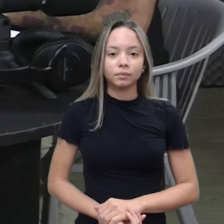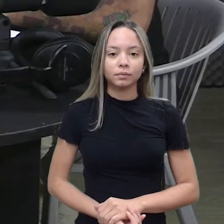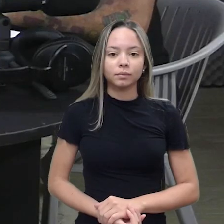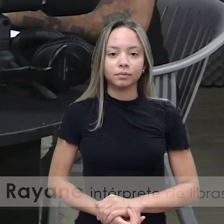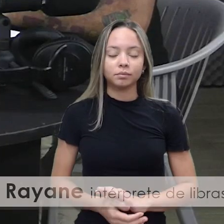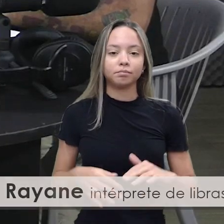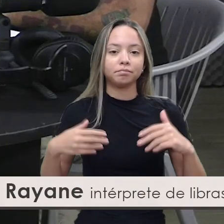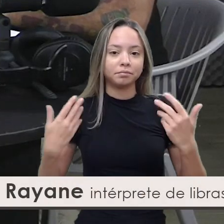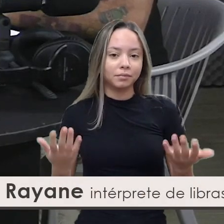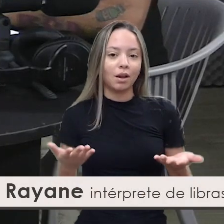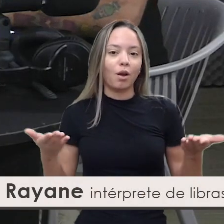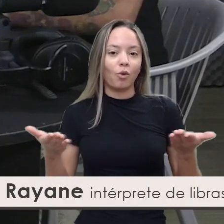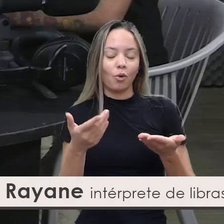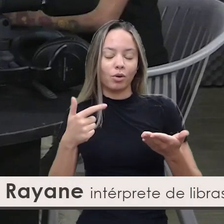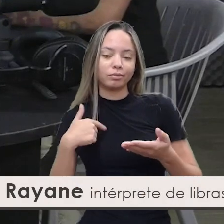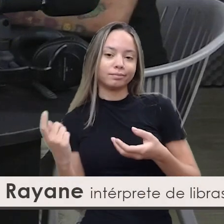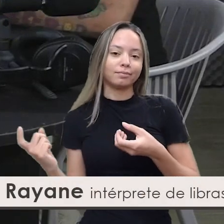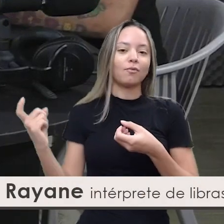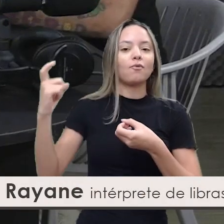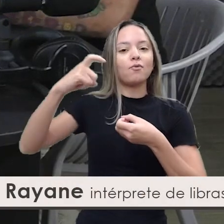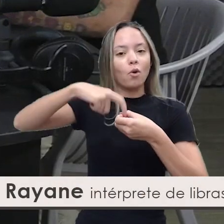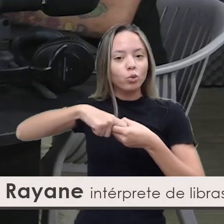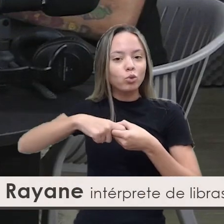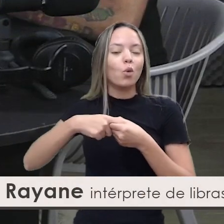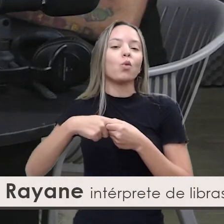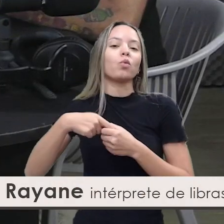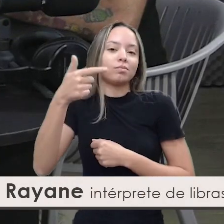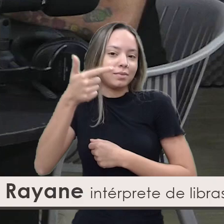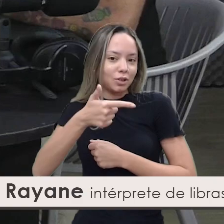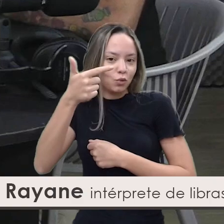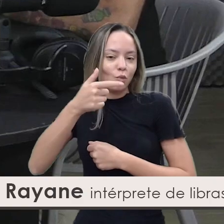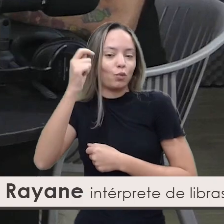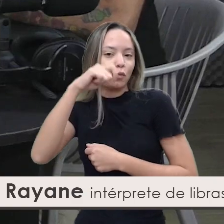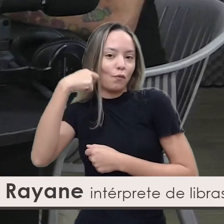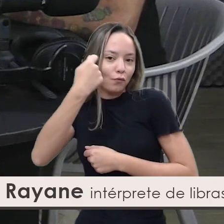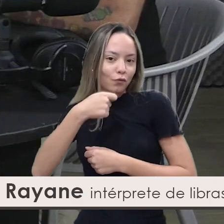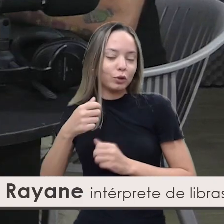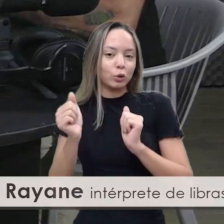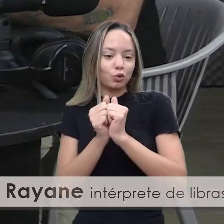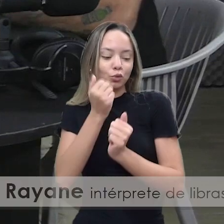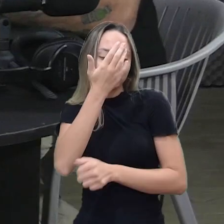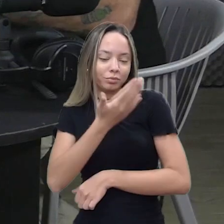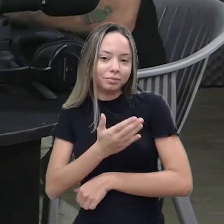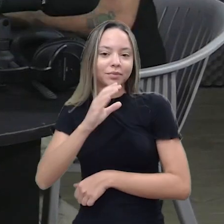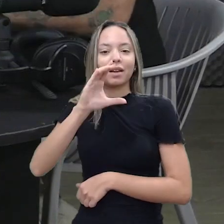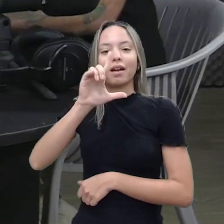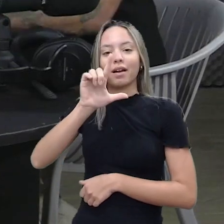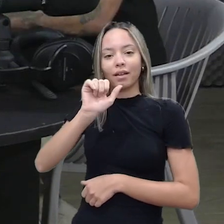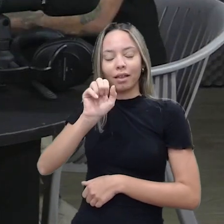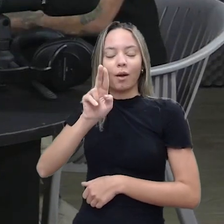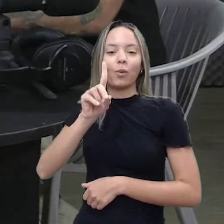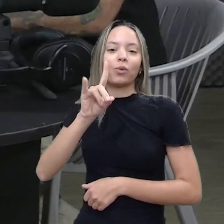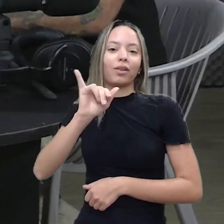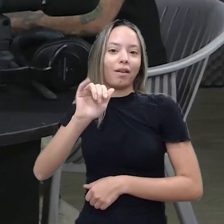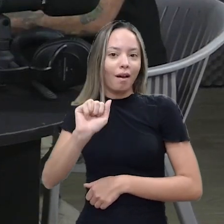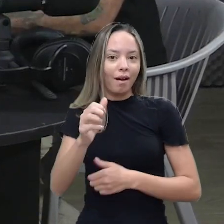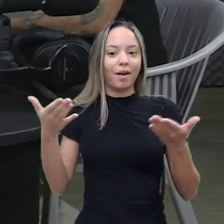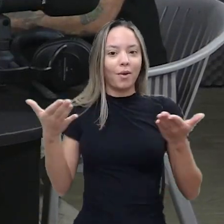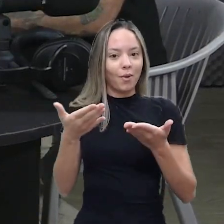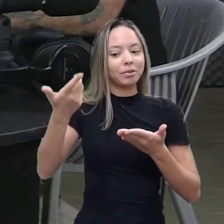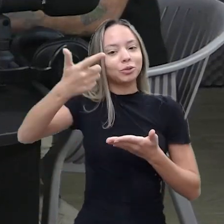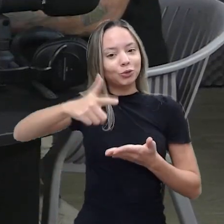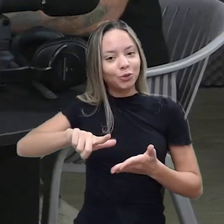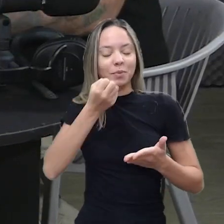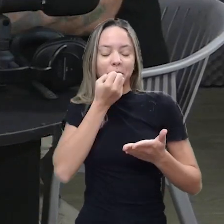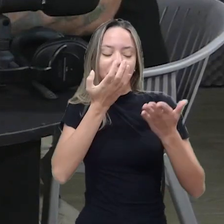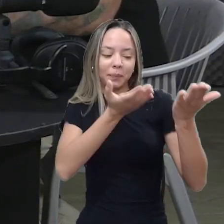Estamos de volta com o Educadoc, em sua segunda temporada. Cláudia Abreu de novo, aqui estreando mais uma temporada. Cláudia, seja bem-vinda.